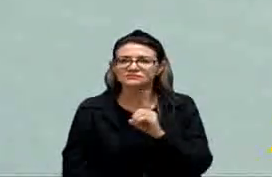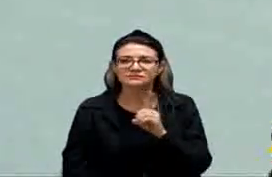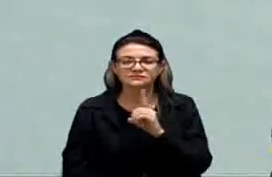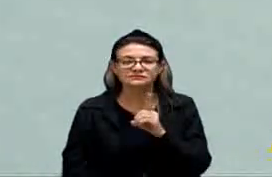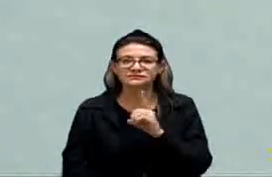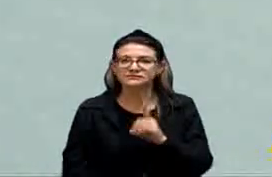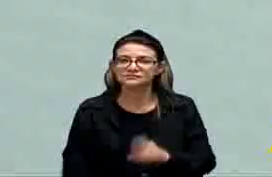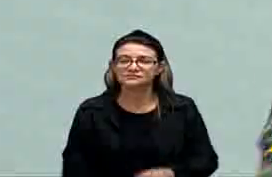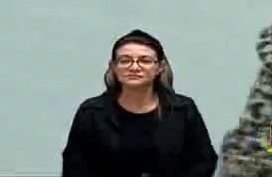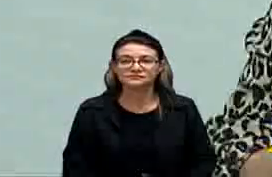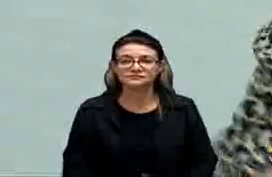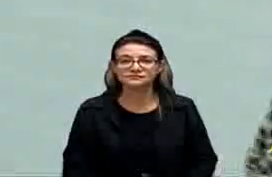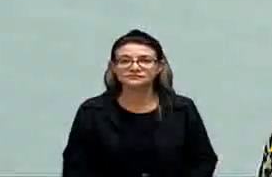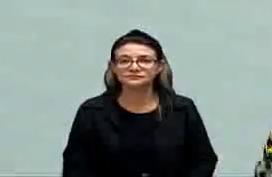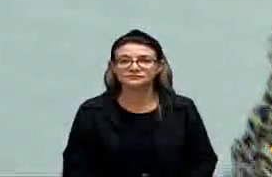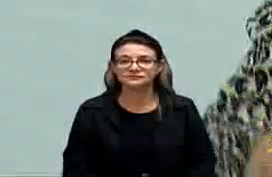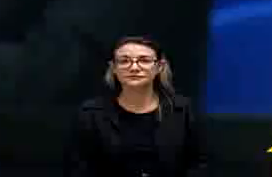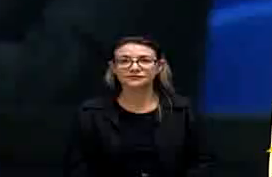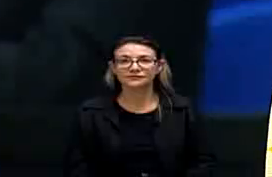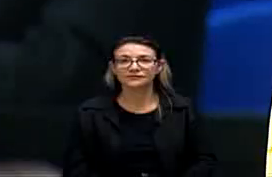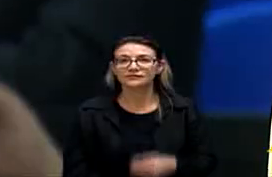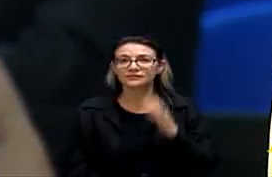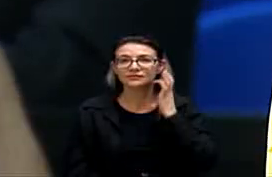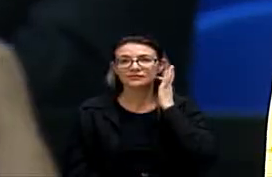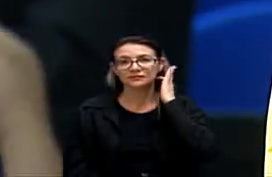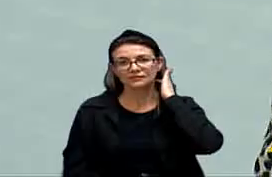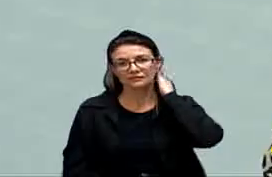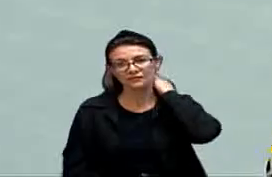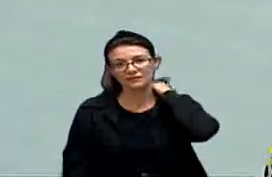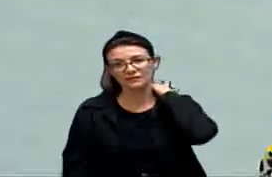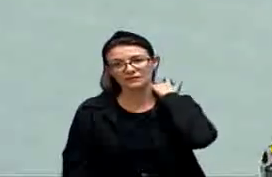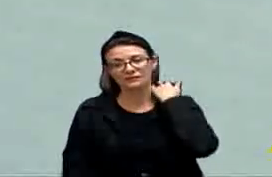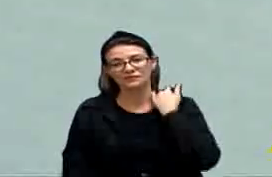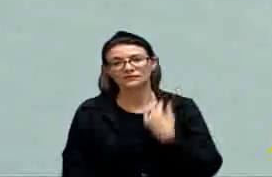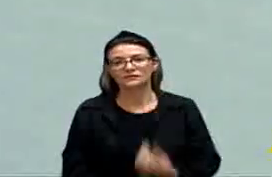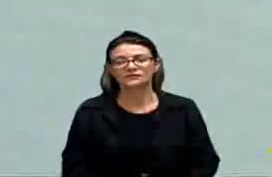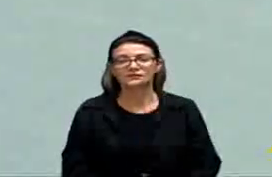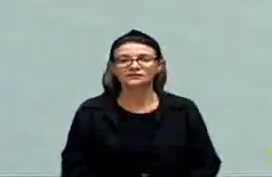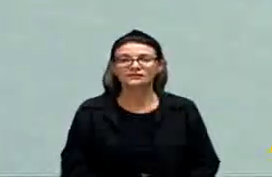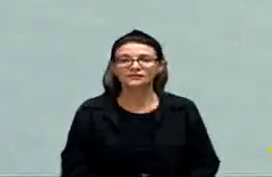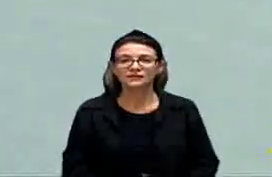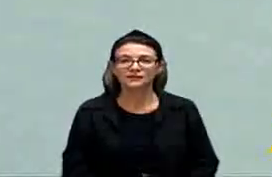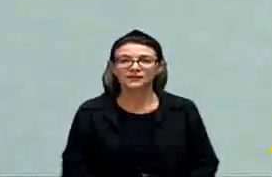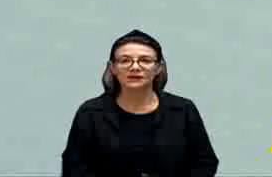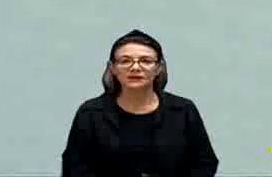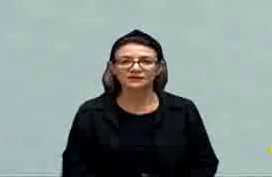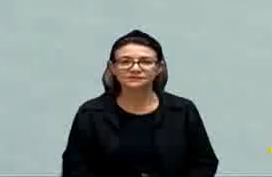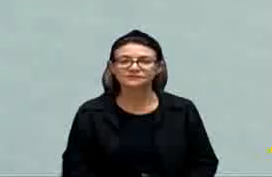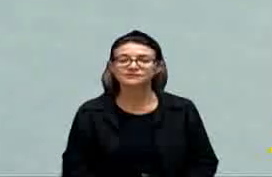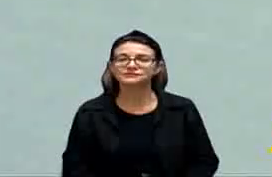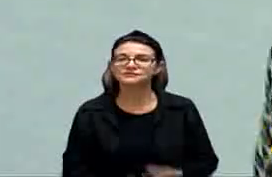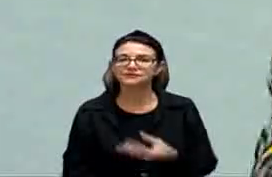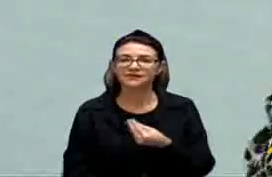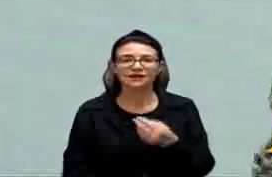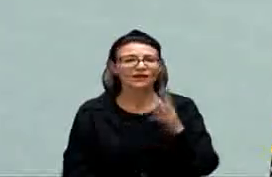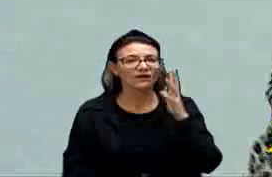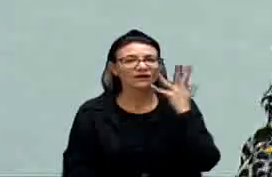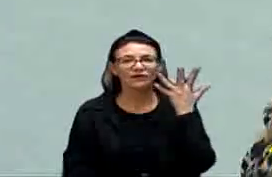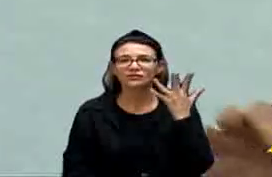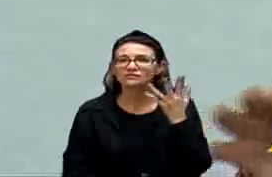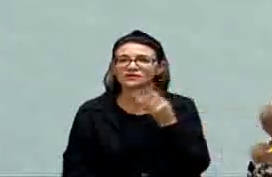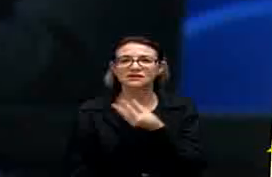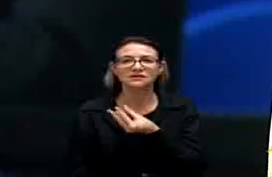com xingação porque você não não abriu o espaço para eles passarem no meio de todos os carros passarem o sinal vermelho